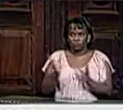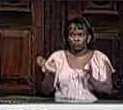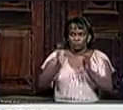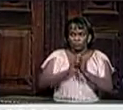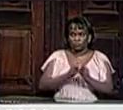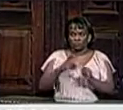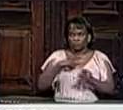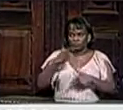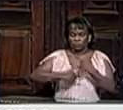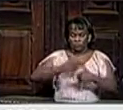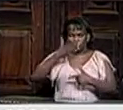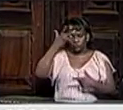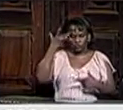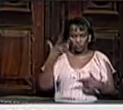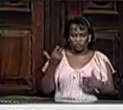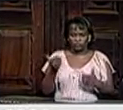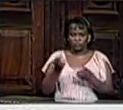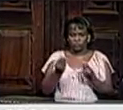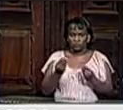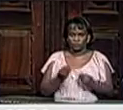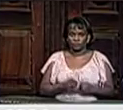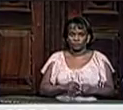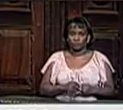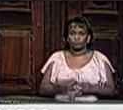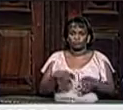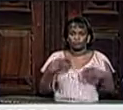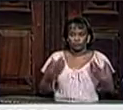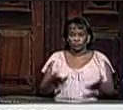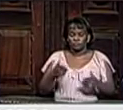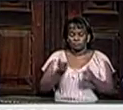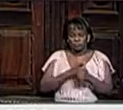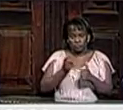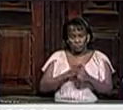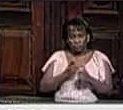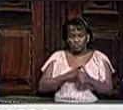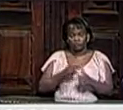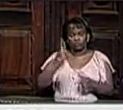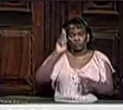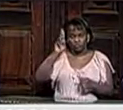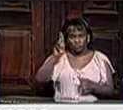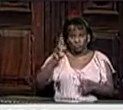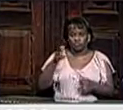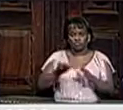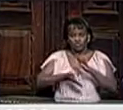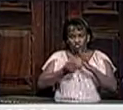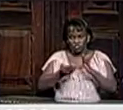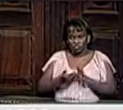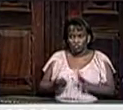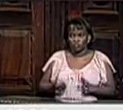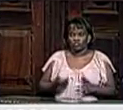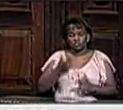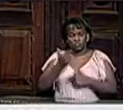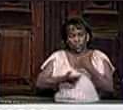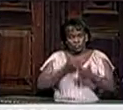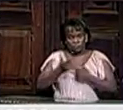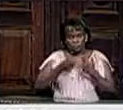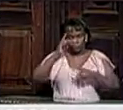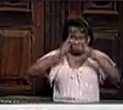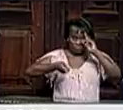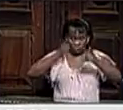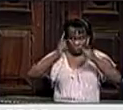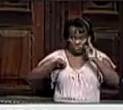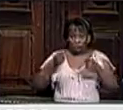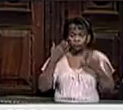esses cargos comissionados. Então, esse seria o primeiro carro-chefe, um ato do